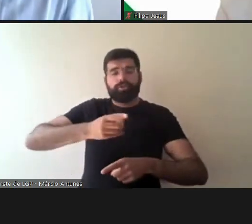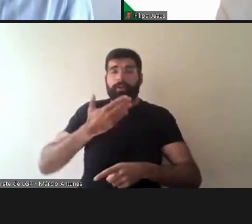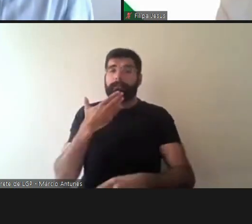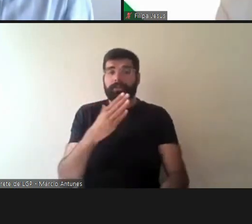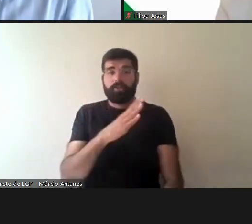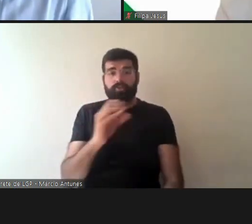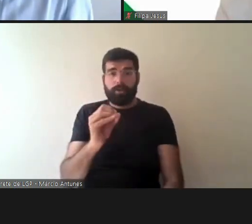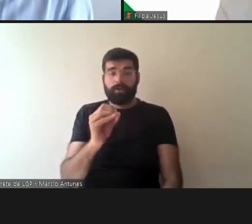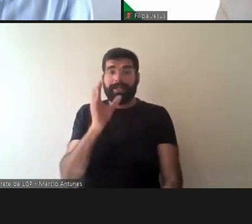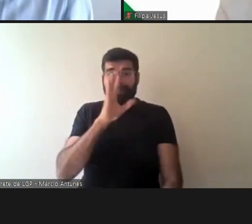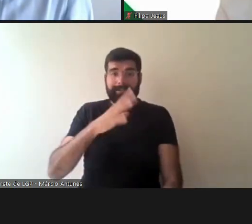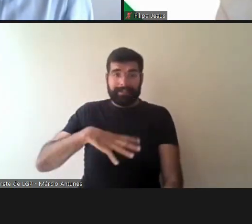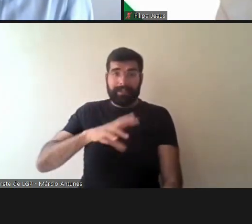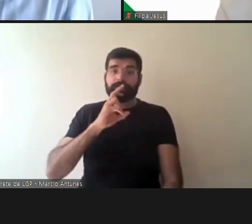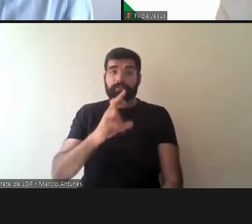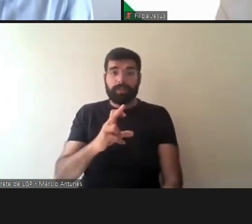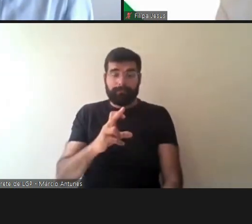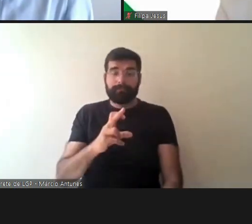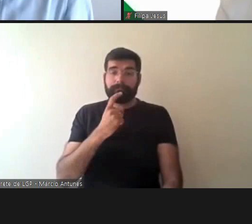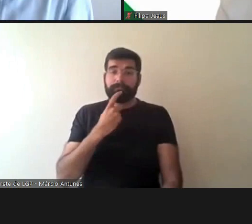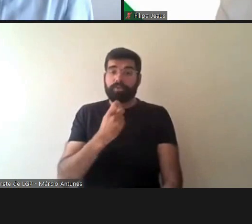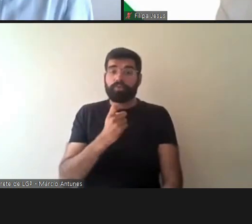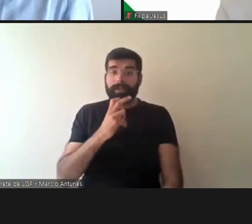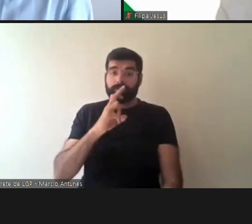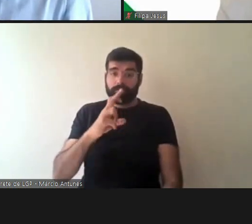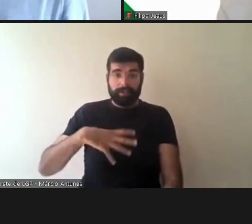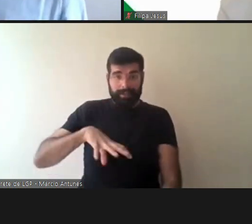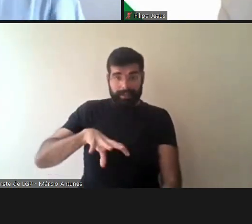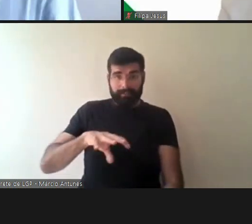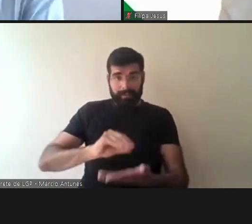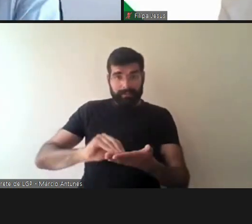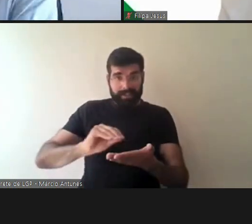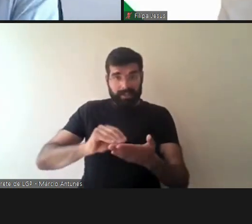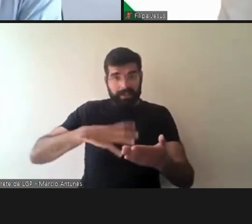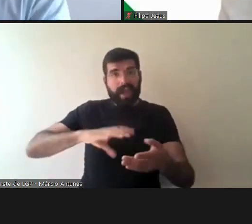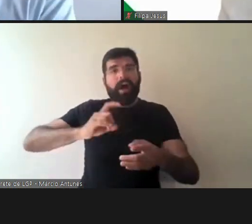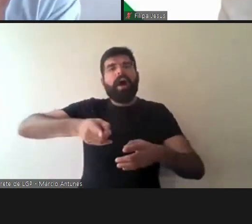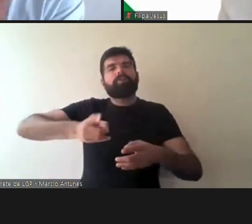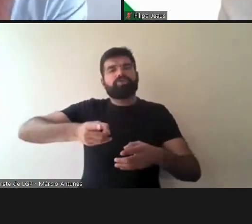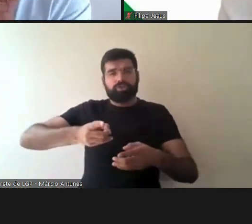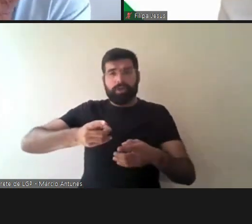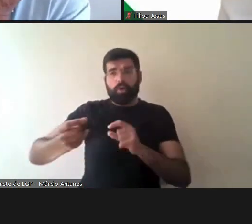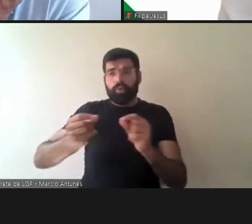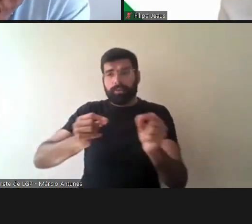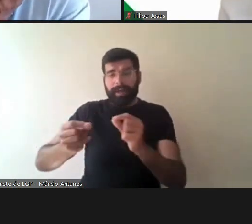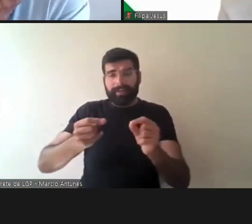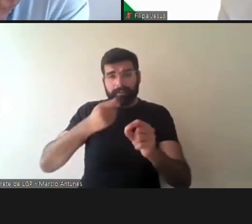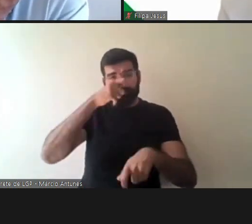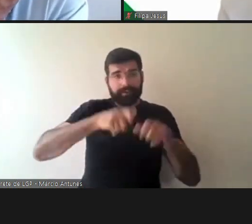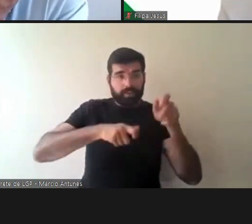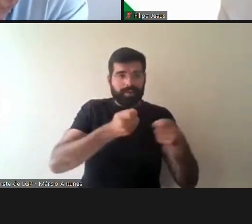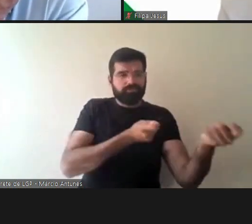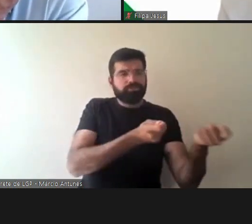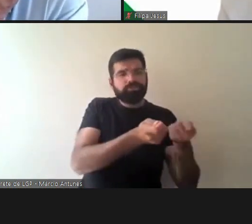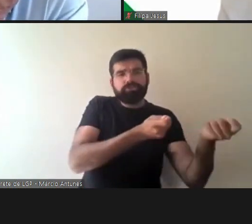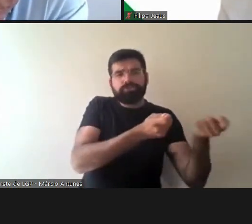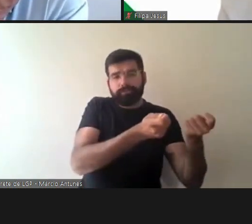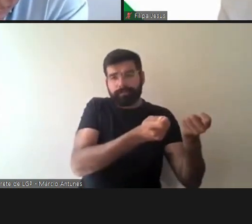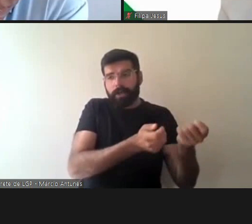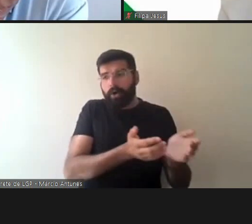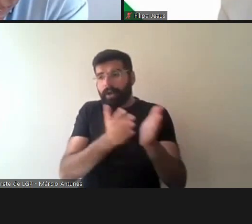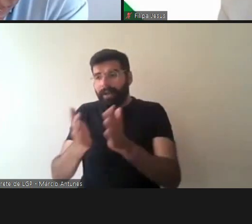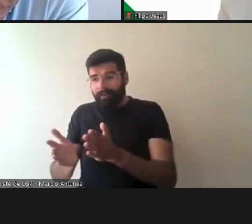se queria responder esta questão, a administração que queremos, o debate entre os dirigentes e